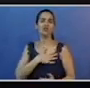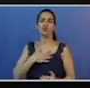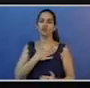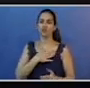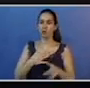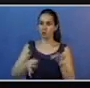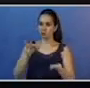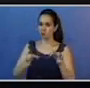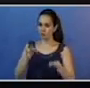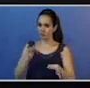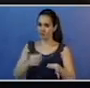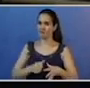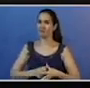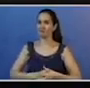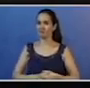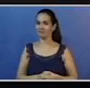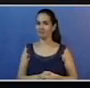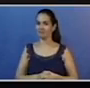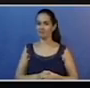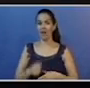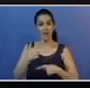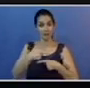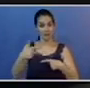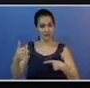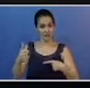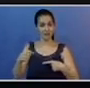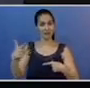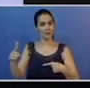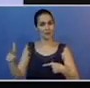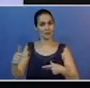de dificuldade um pouquinho maior para tentar vencer o adversário.